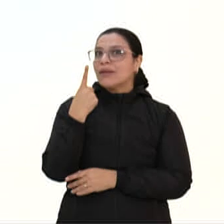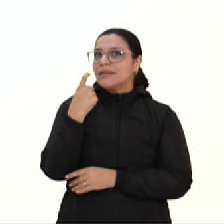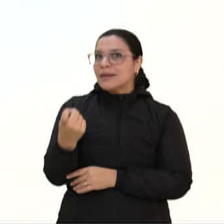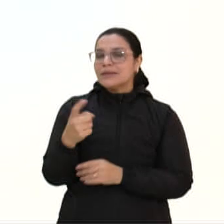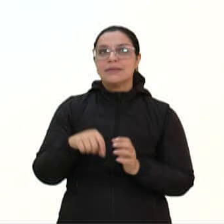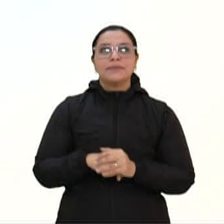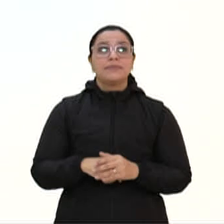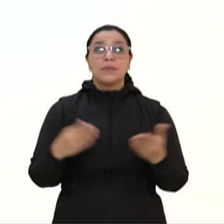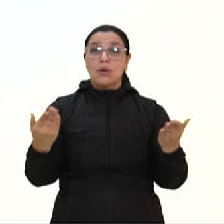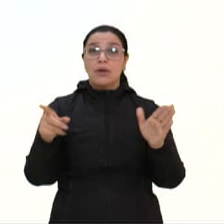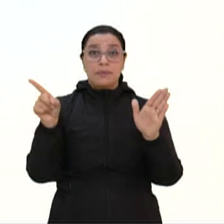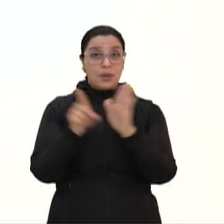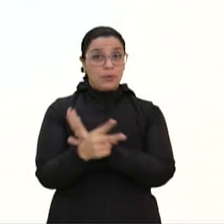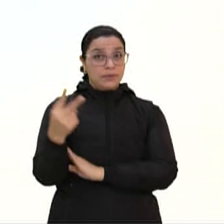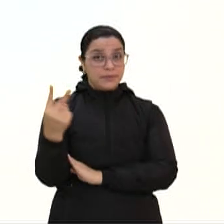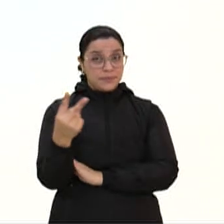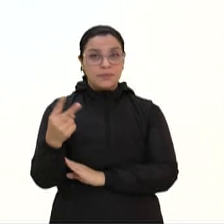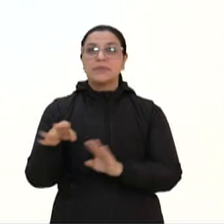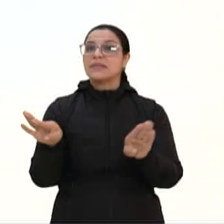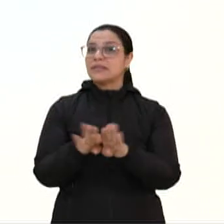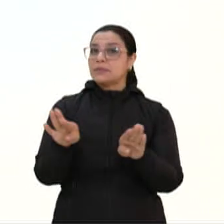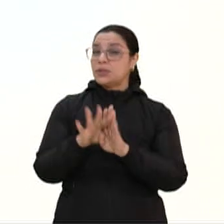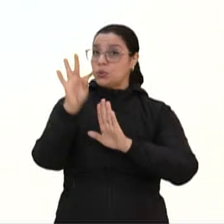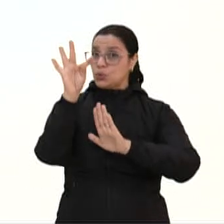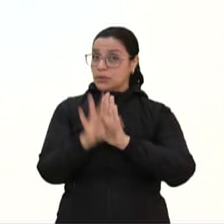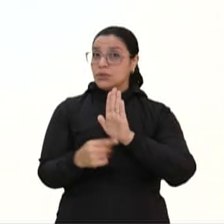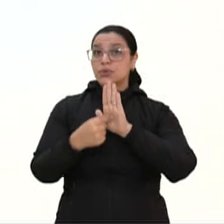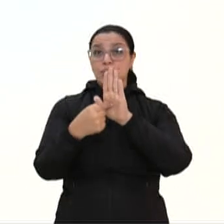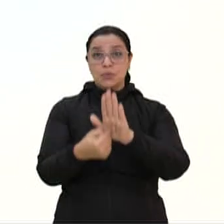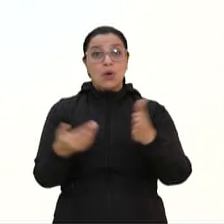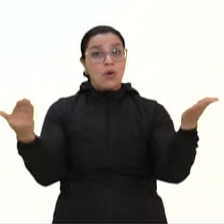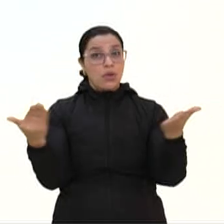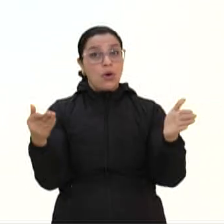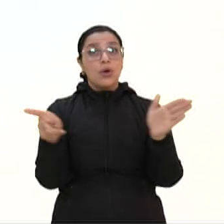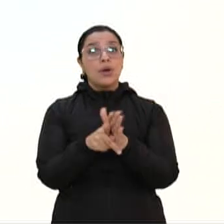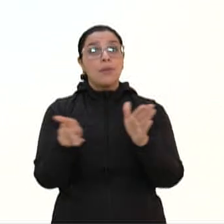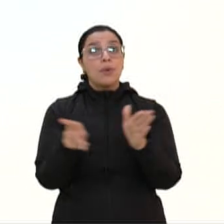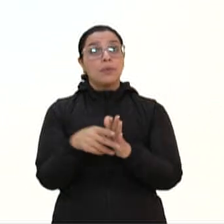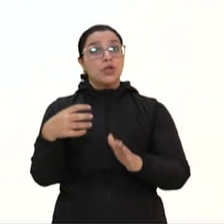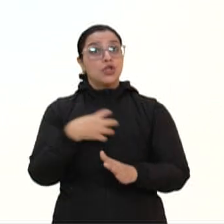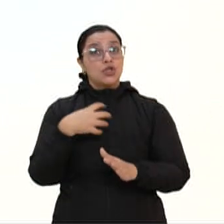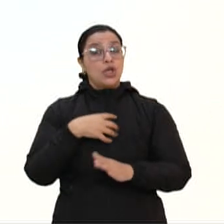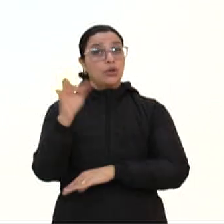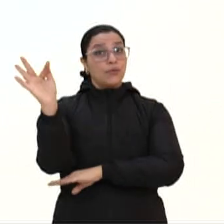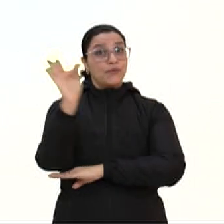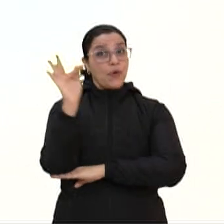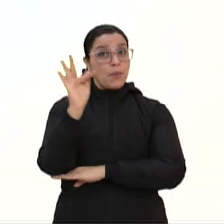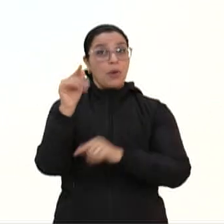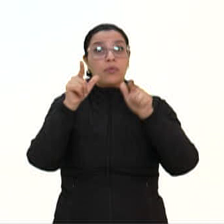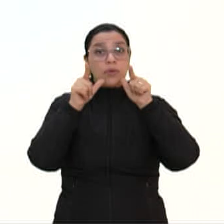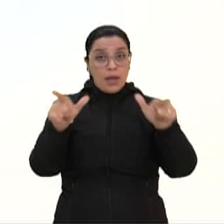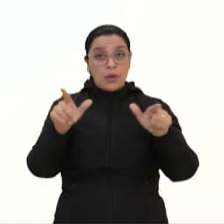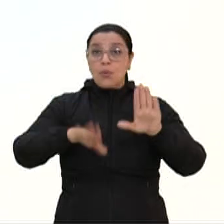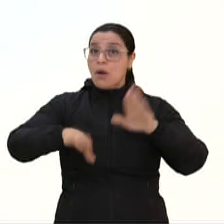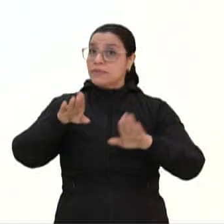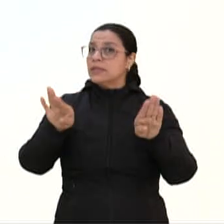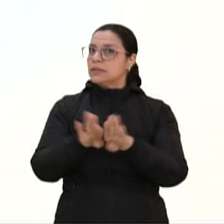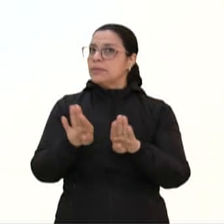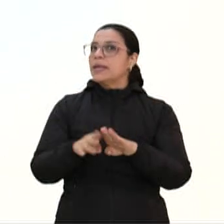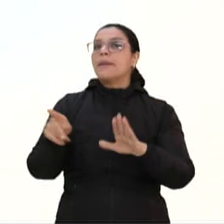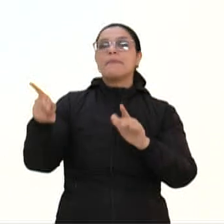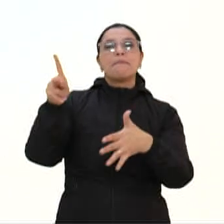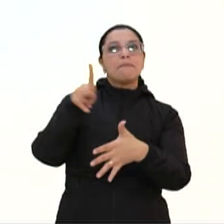interessante. Questão de número 2. No texto foi empregada a norma culta da língua, mas há momentos em que